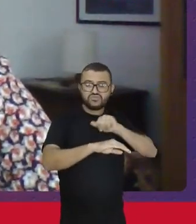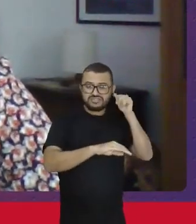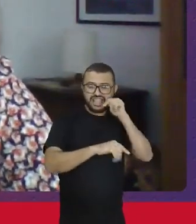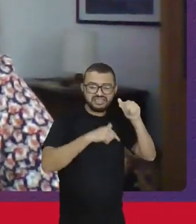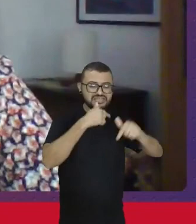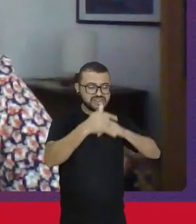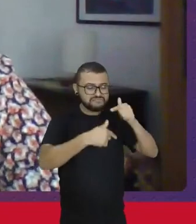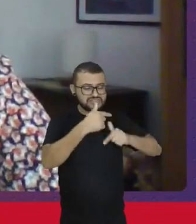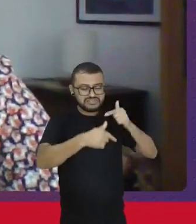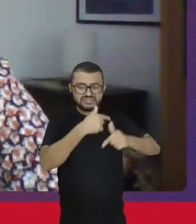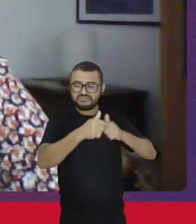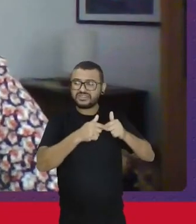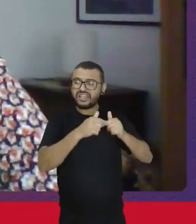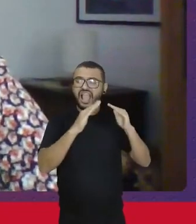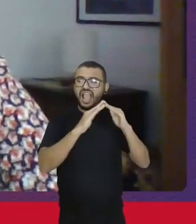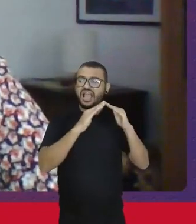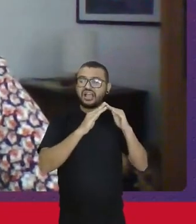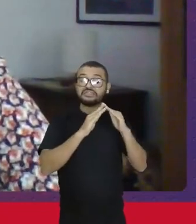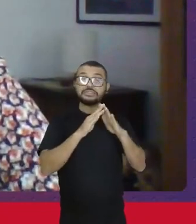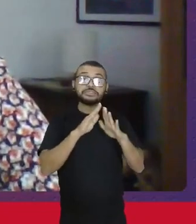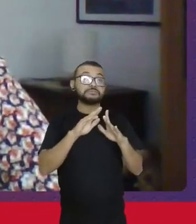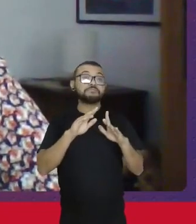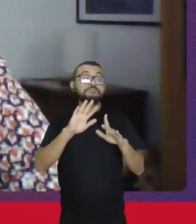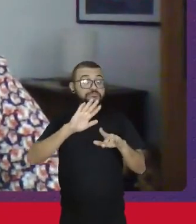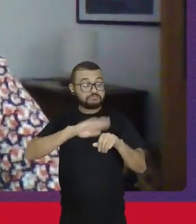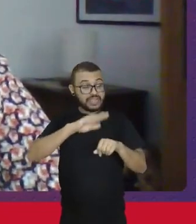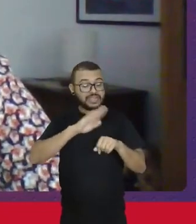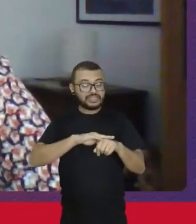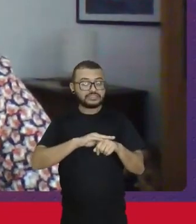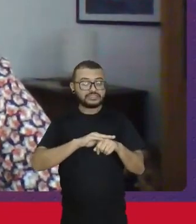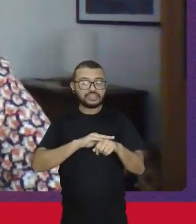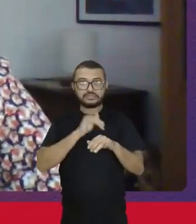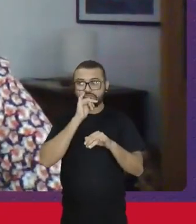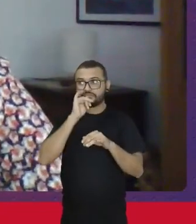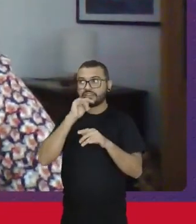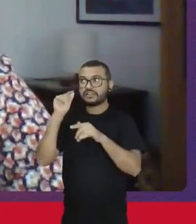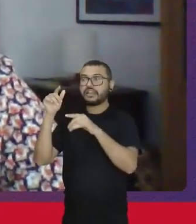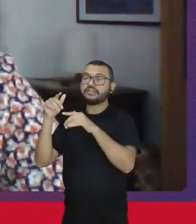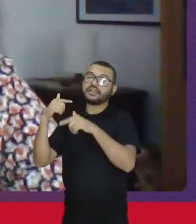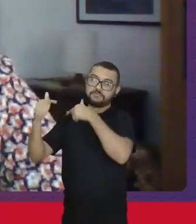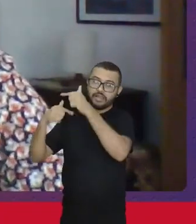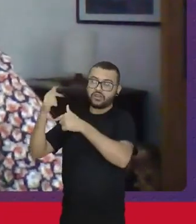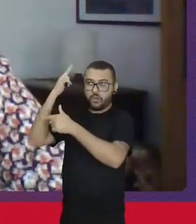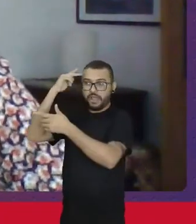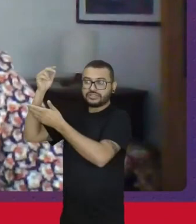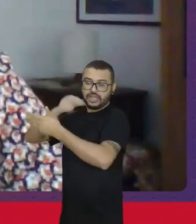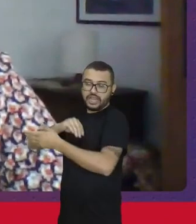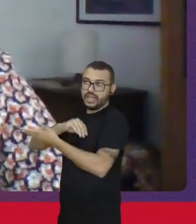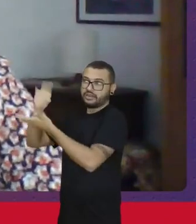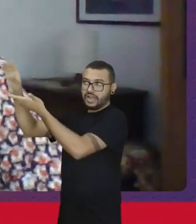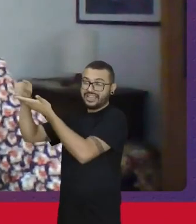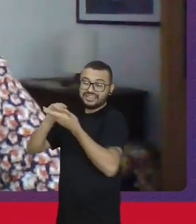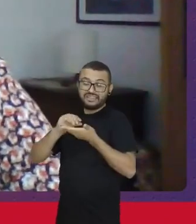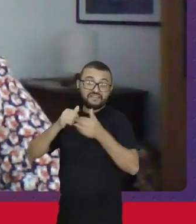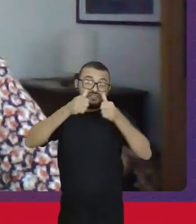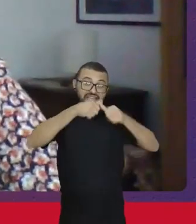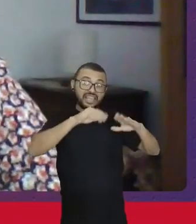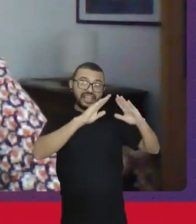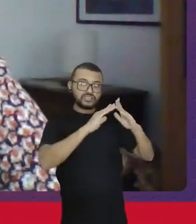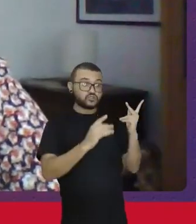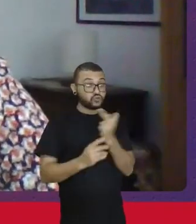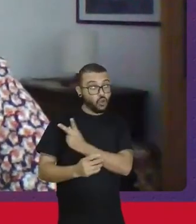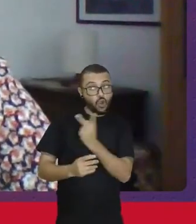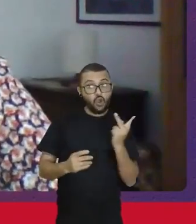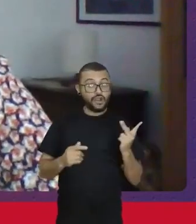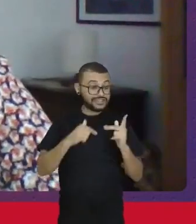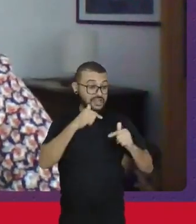que, além de acumular as tarefas de trabalho pago, também os trabalhos de